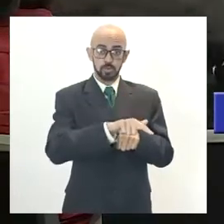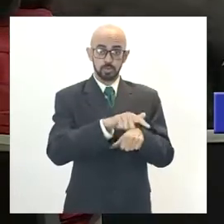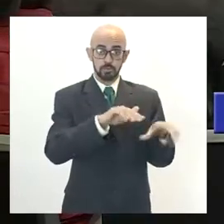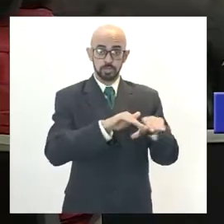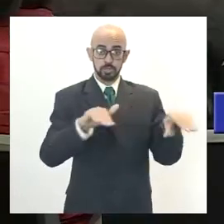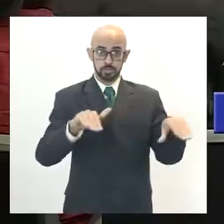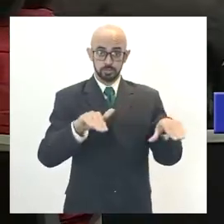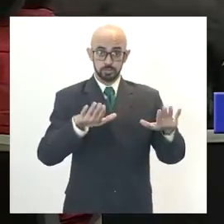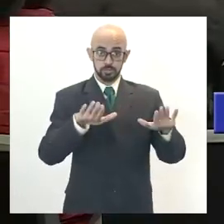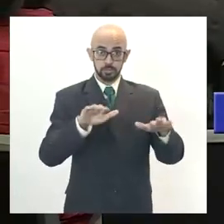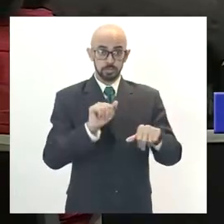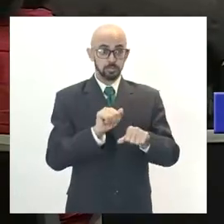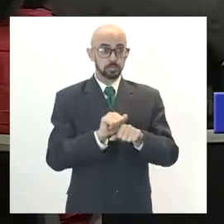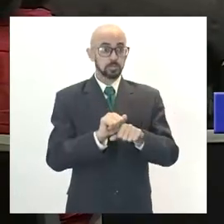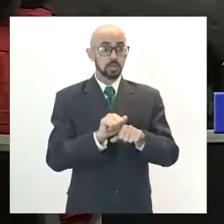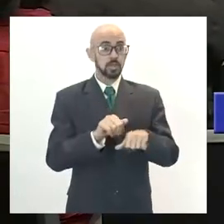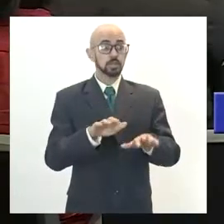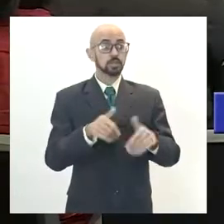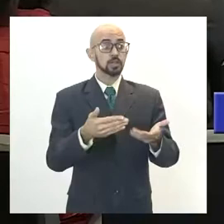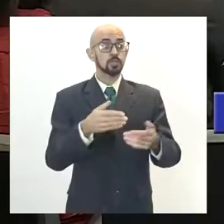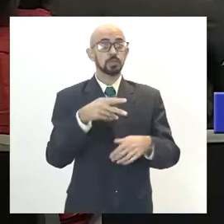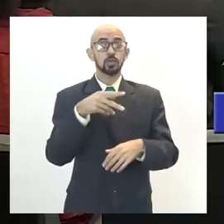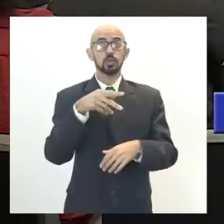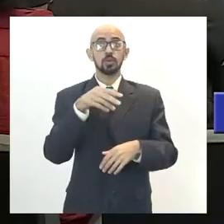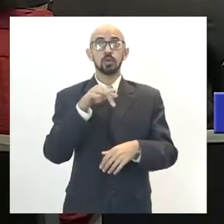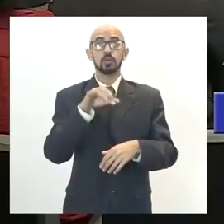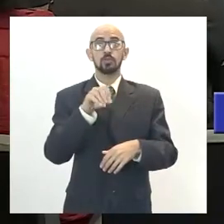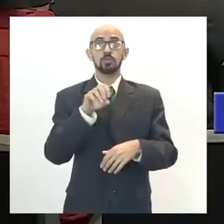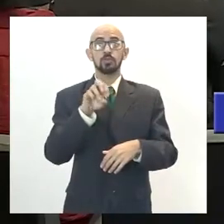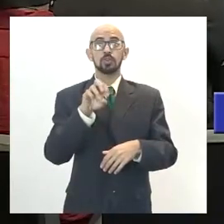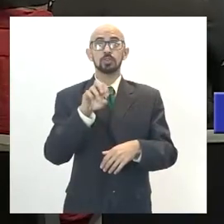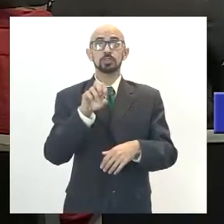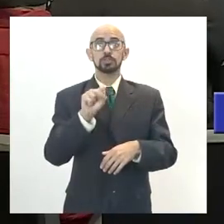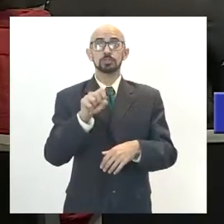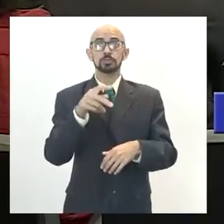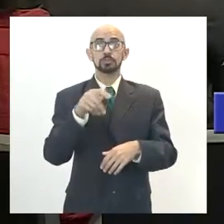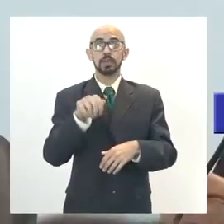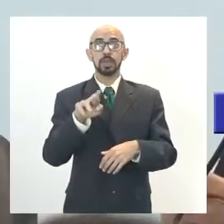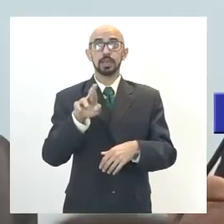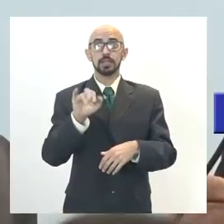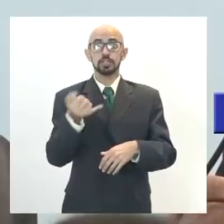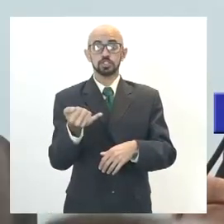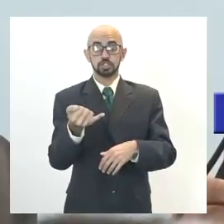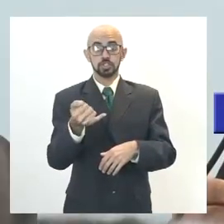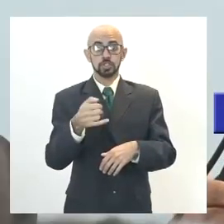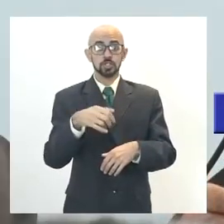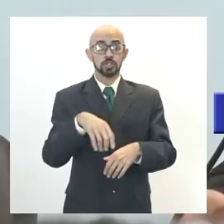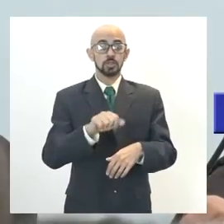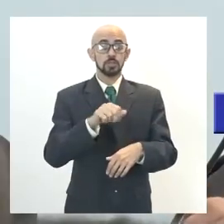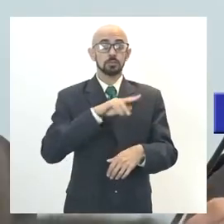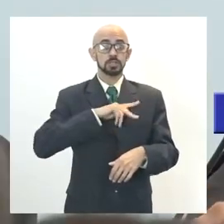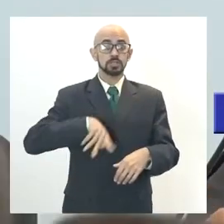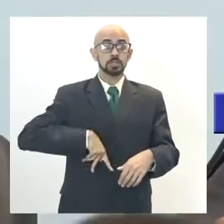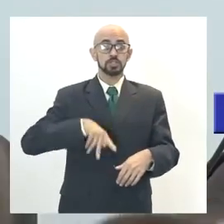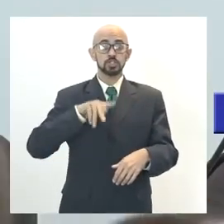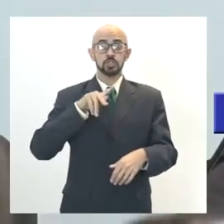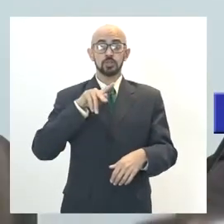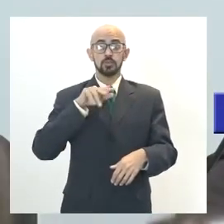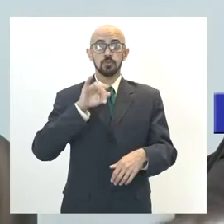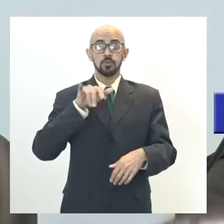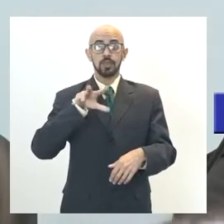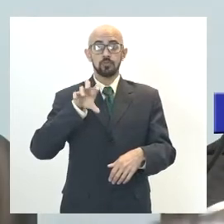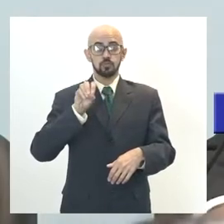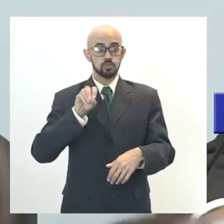chamado pelo pelo faz ferj o Fábio Sued Presidente aqui ó